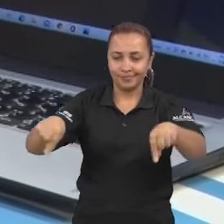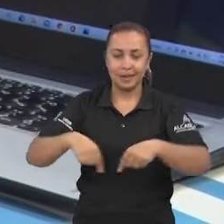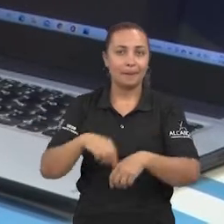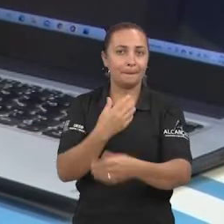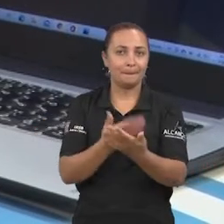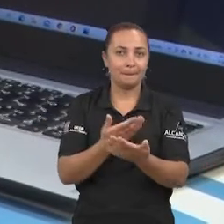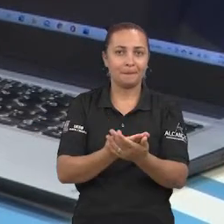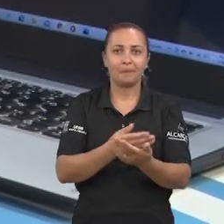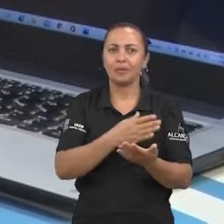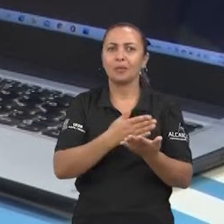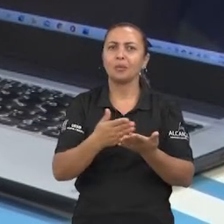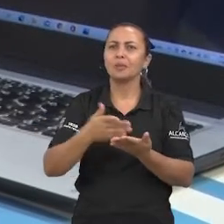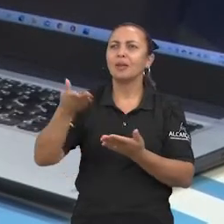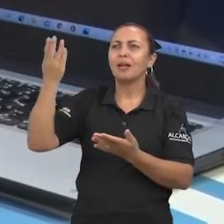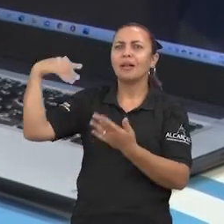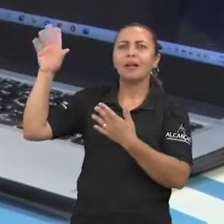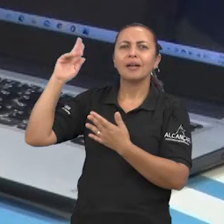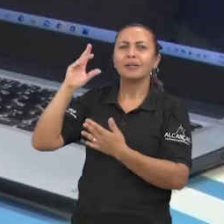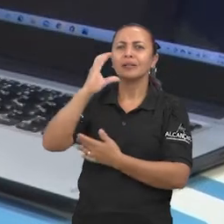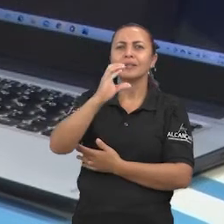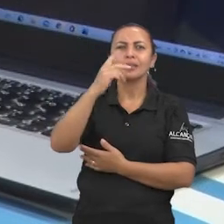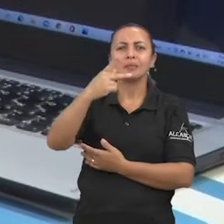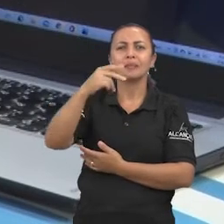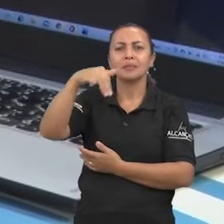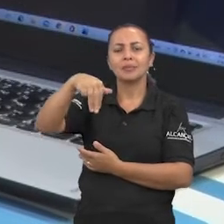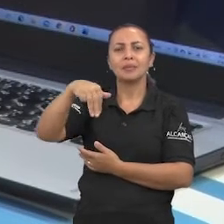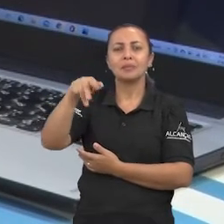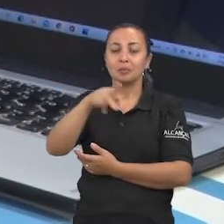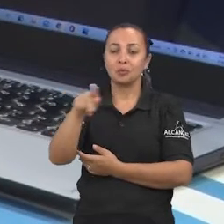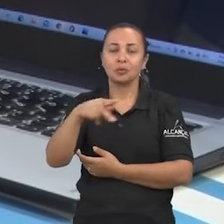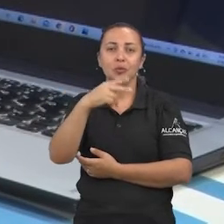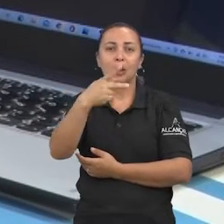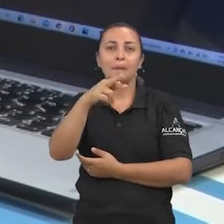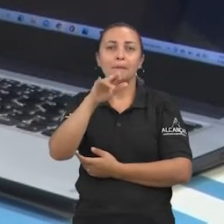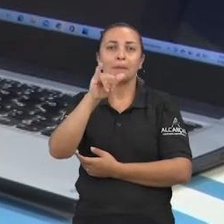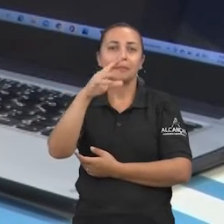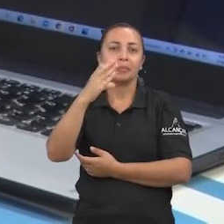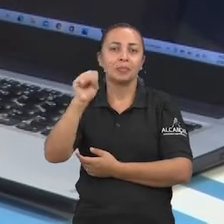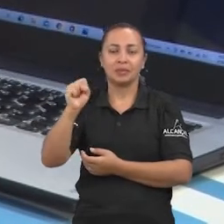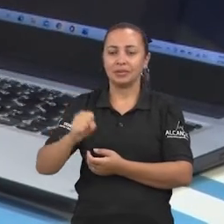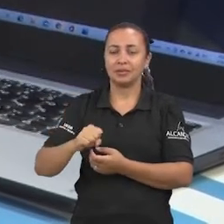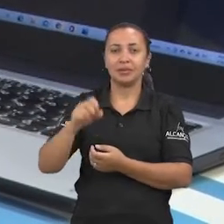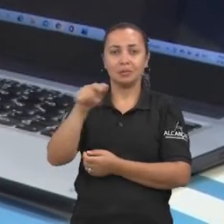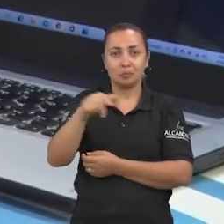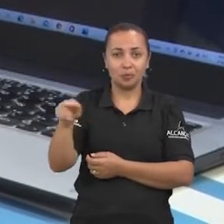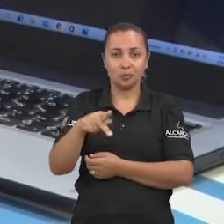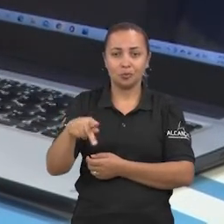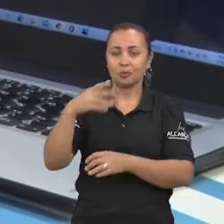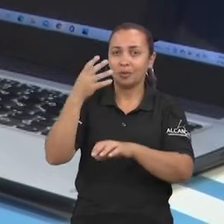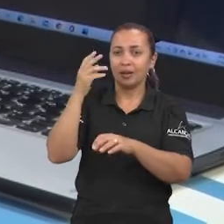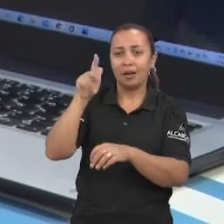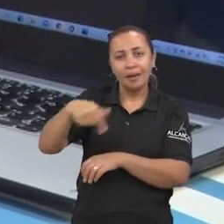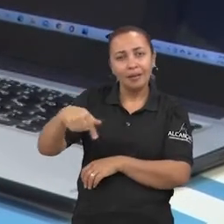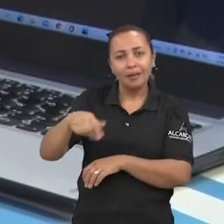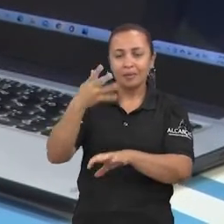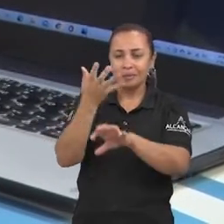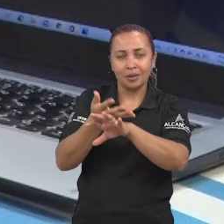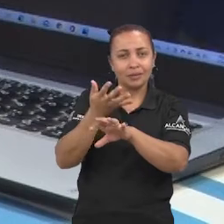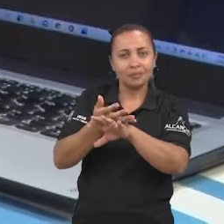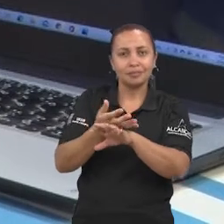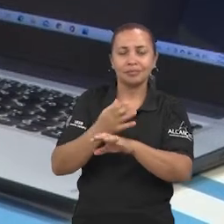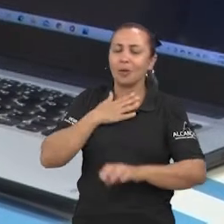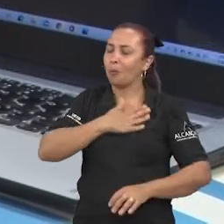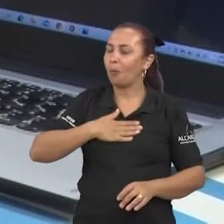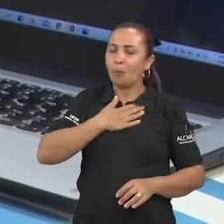lá no CPM, com a professora Priscila, de Química, a gente apresentou para ela, ela amou, e ela,